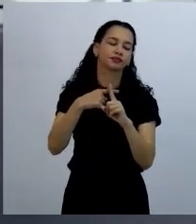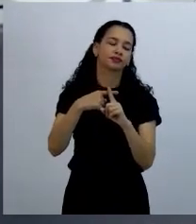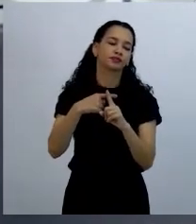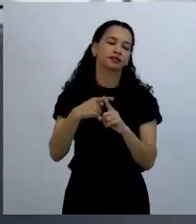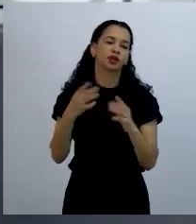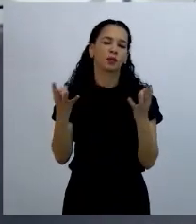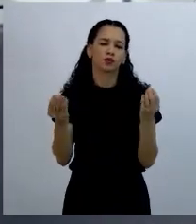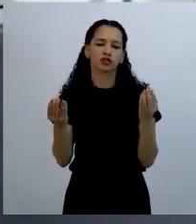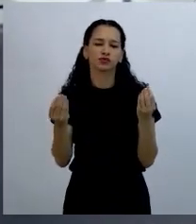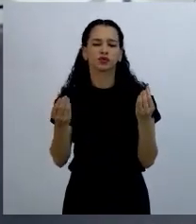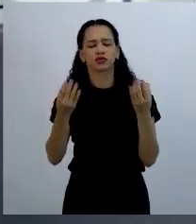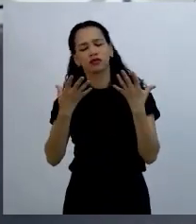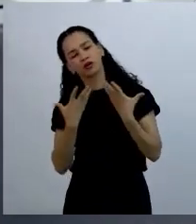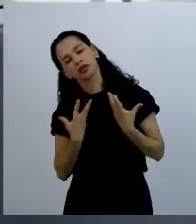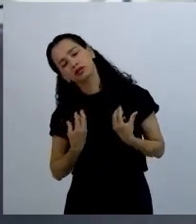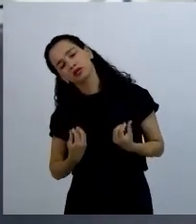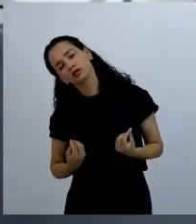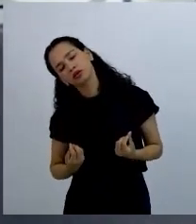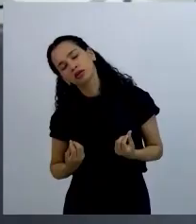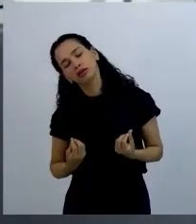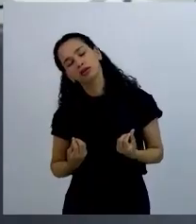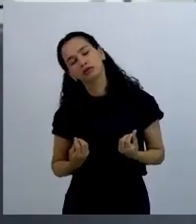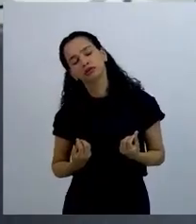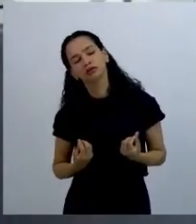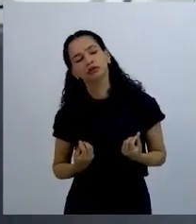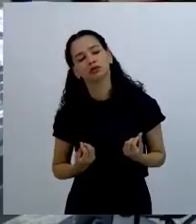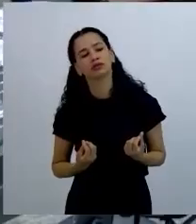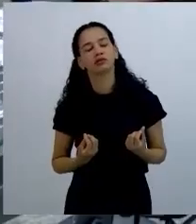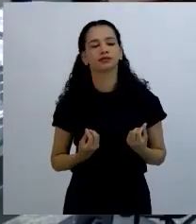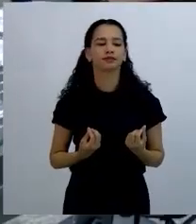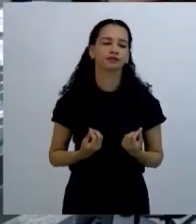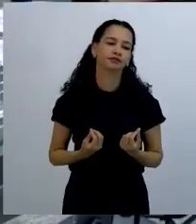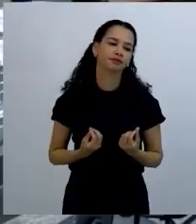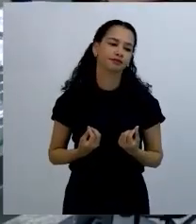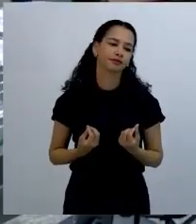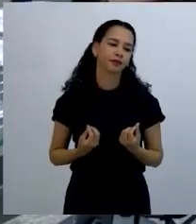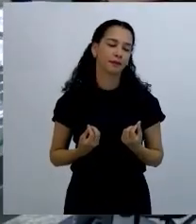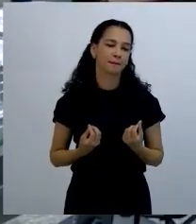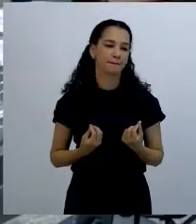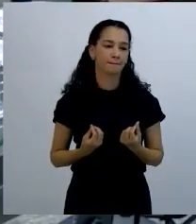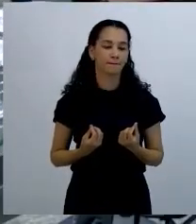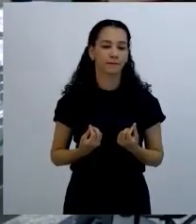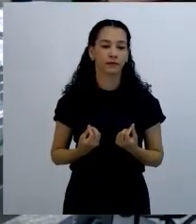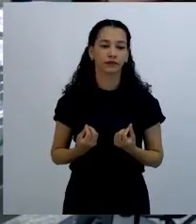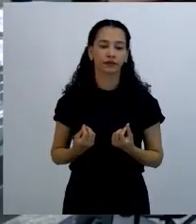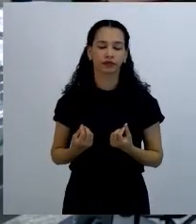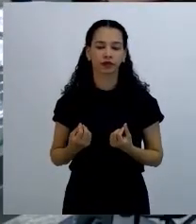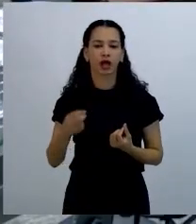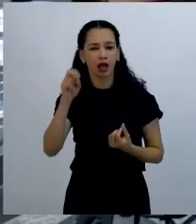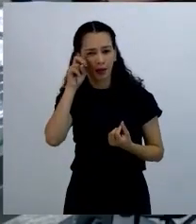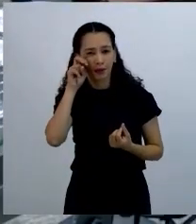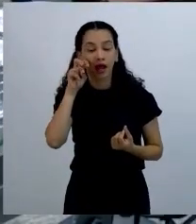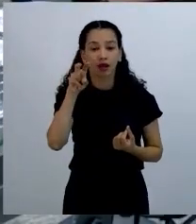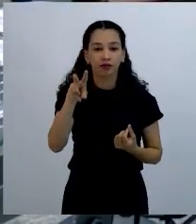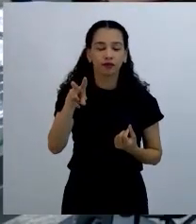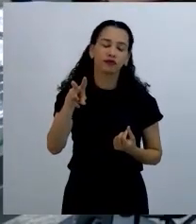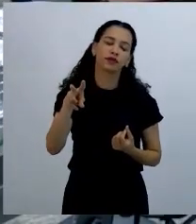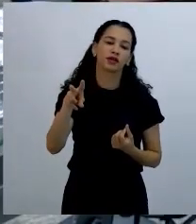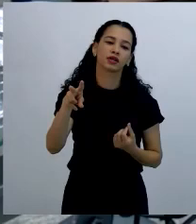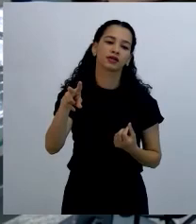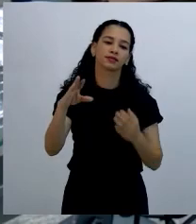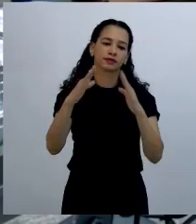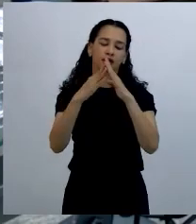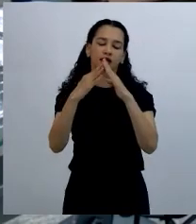uma forma completamente diferente e então ele escreve lá no primeiro capítulo no Versículo 12 e quero irmãos que saibais